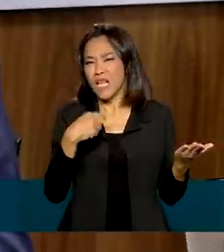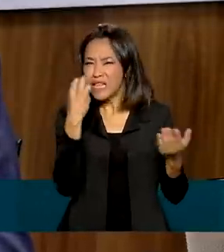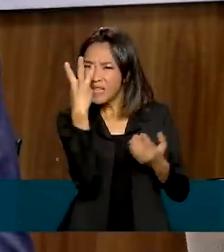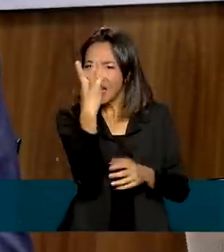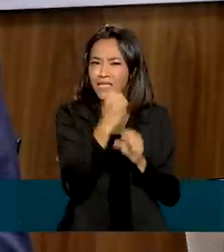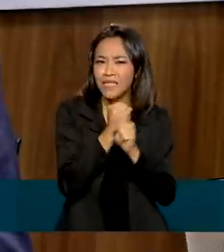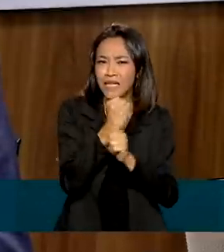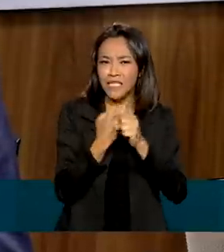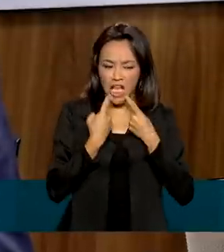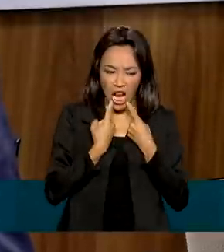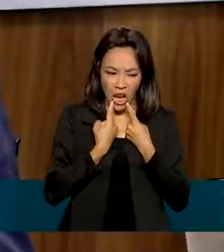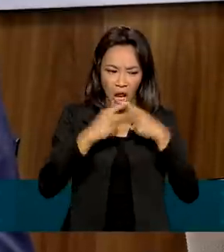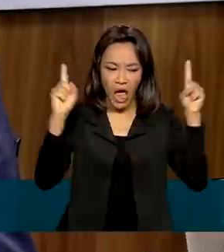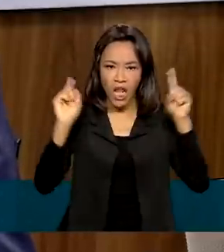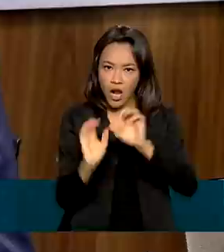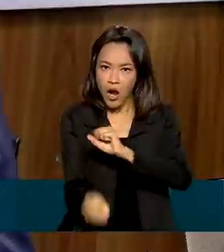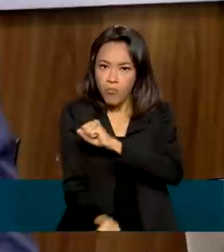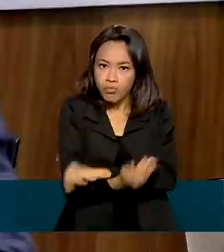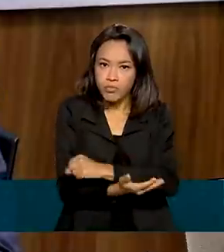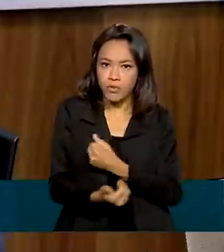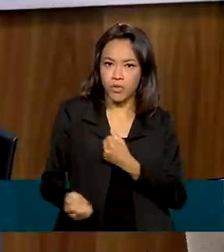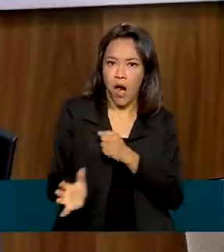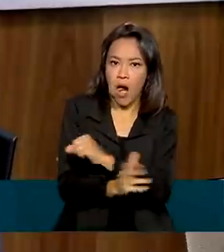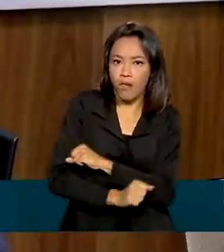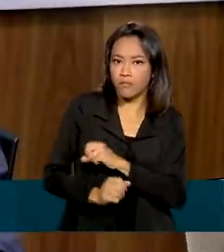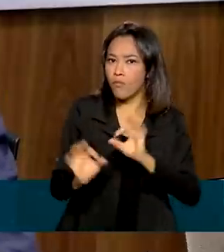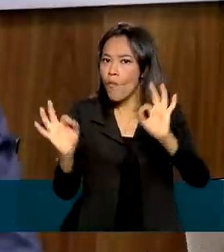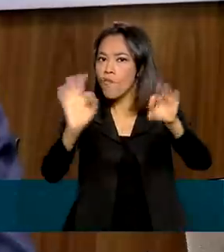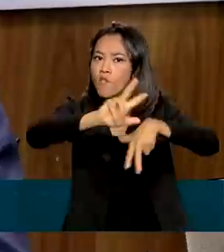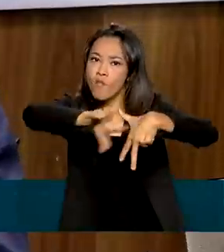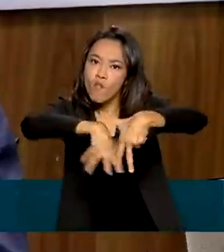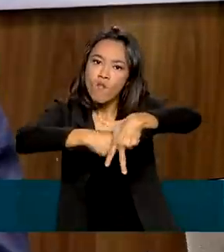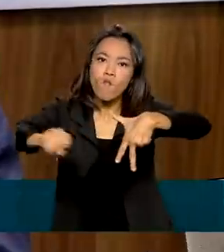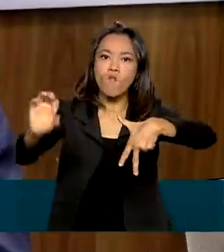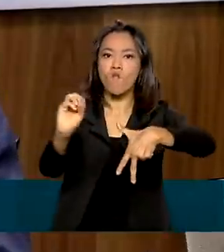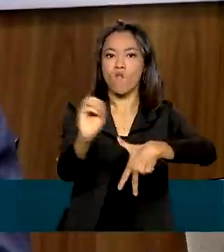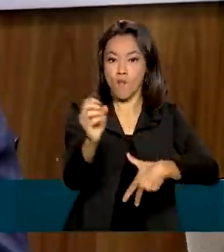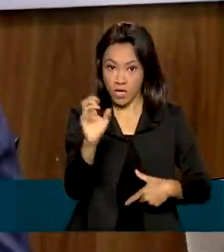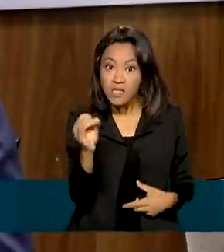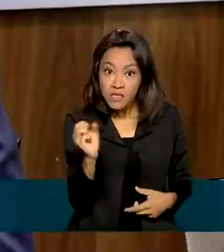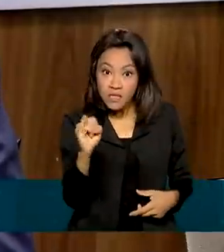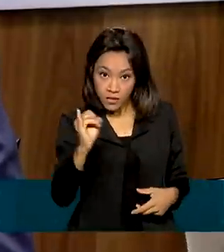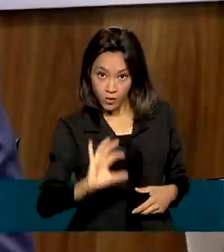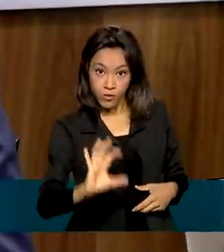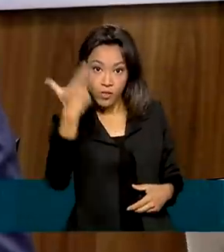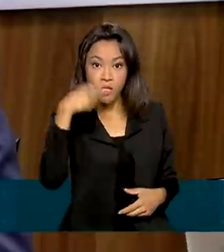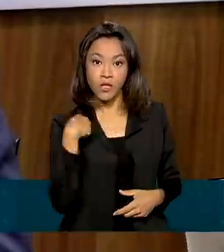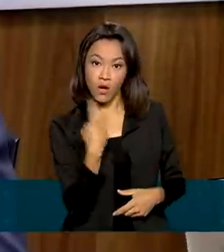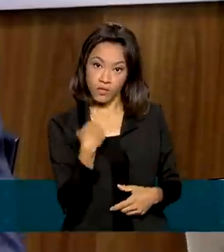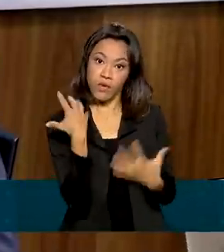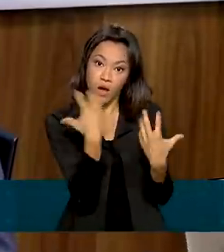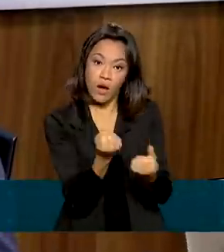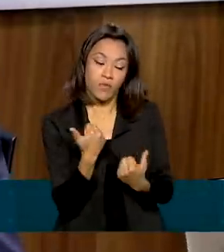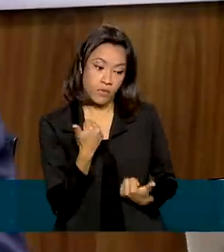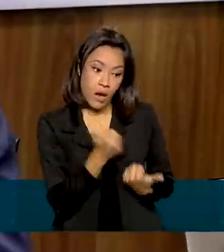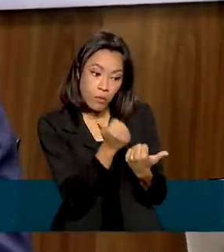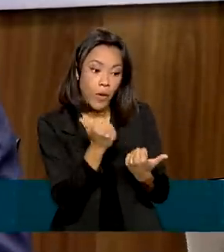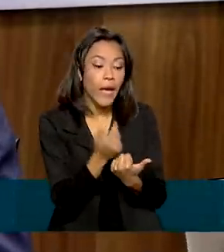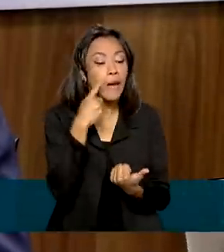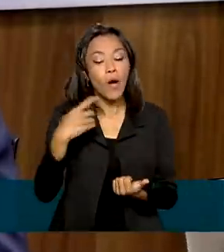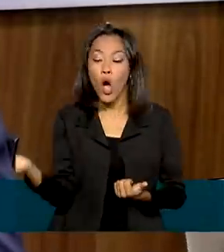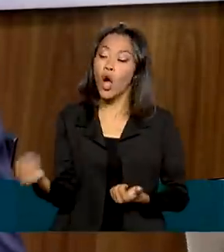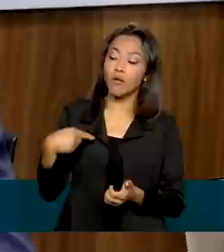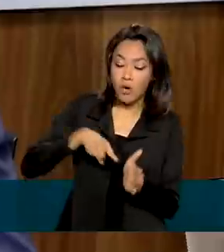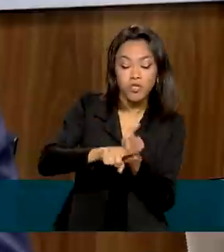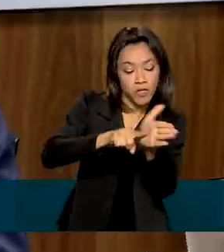corrupção em nosso momento até consumo dizer se aparecer a gente vai ajudar a colaborar nas investigações mas até o momento dado ao critério de